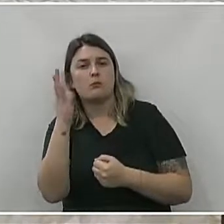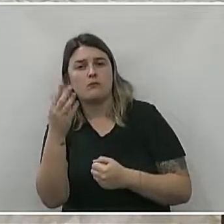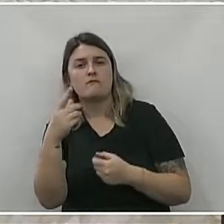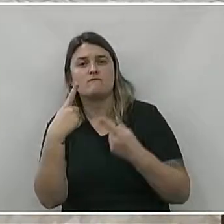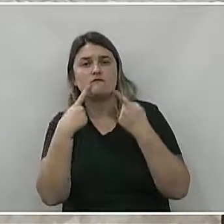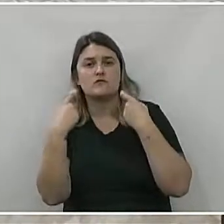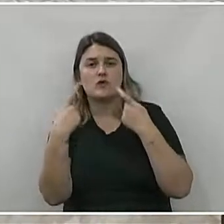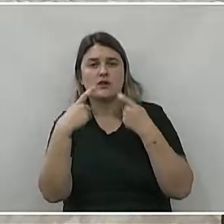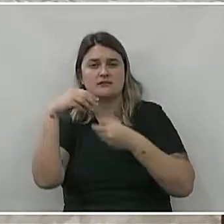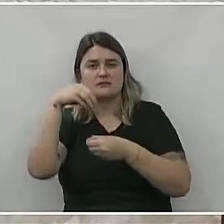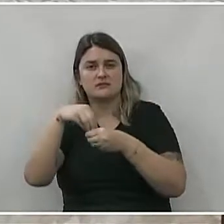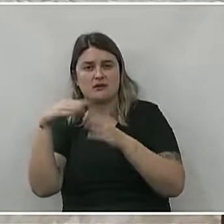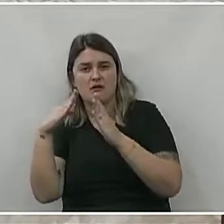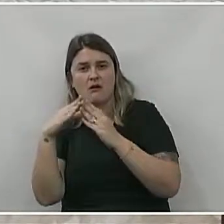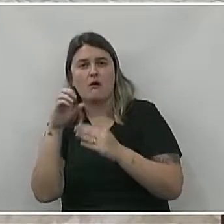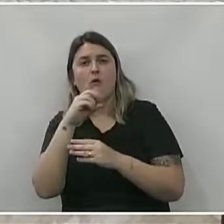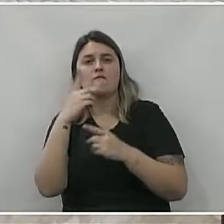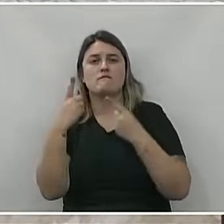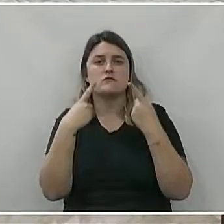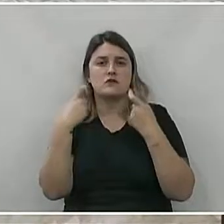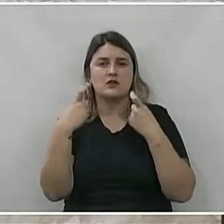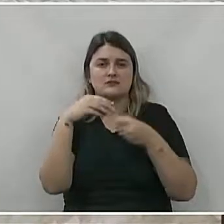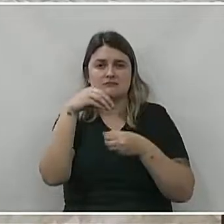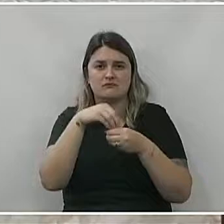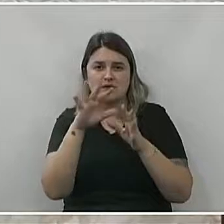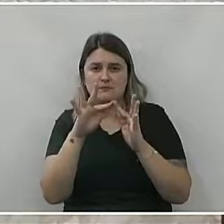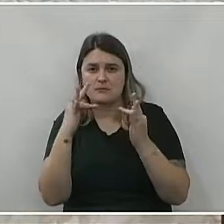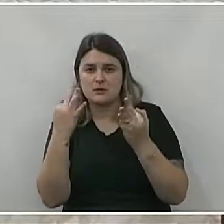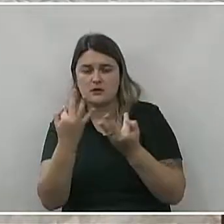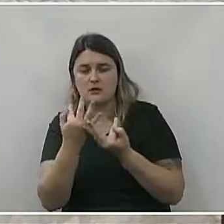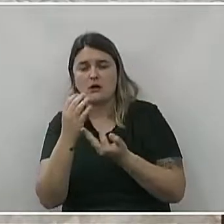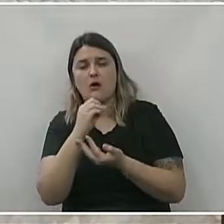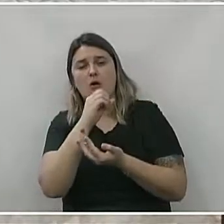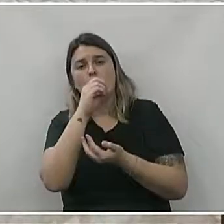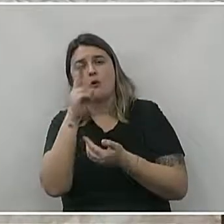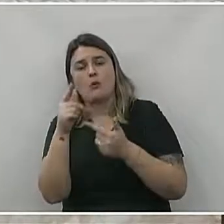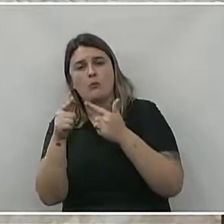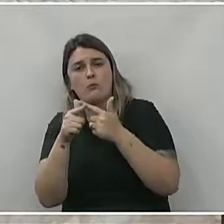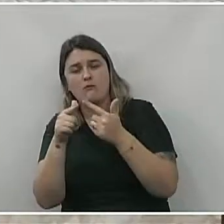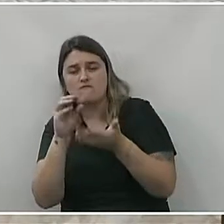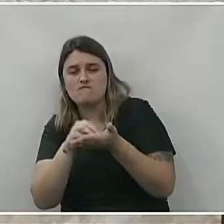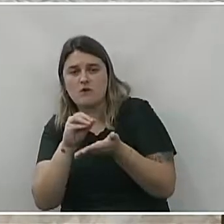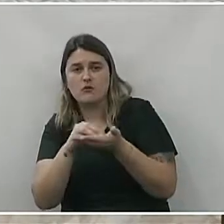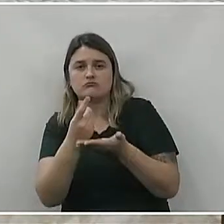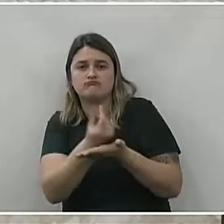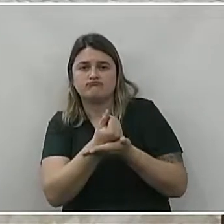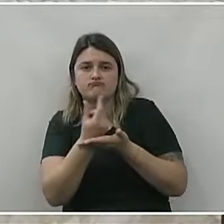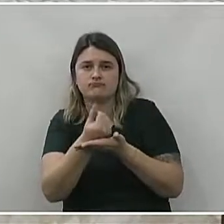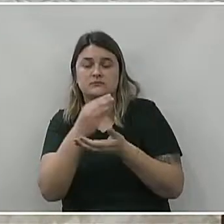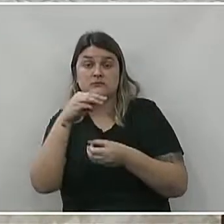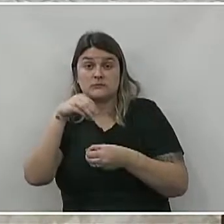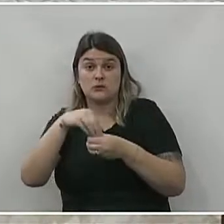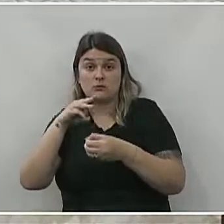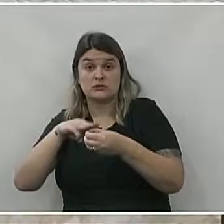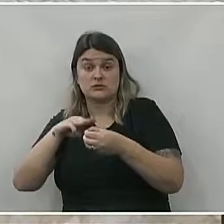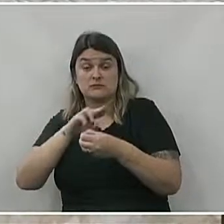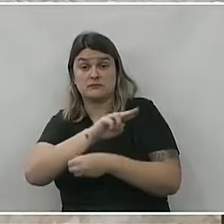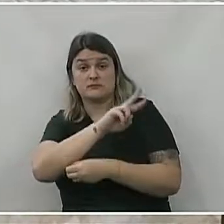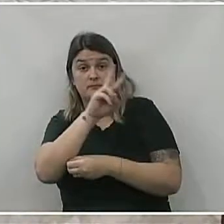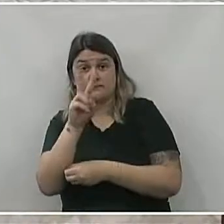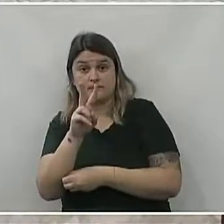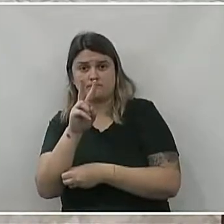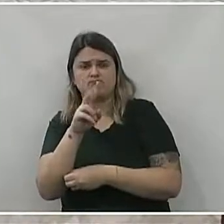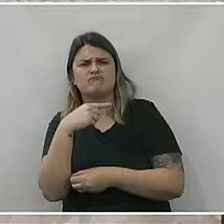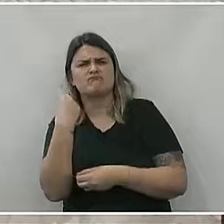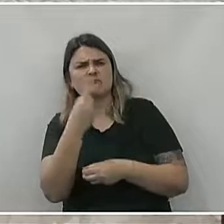de violência doméstica e familiar e em situação de vulnerabilidade socioeconômica em União da Vitória.